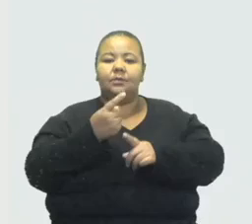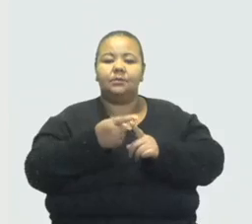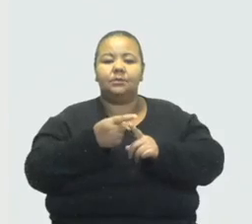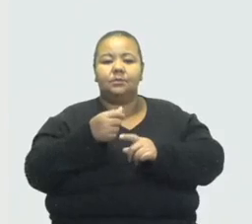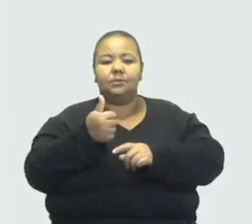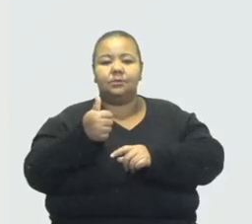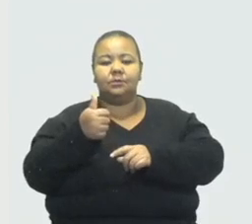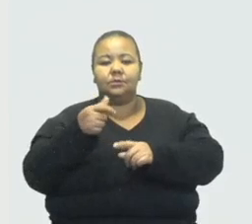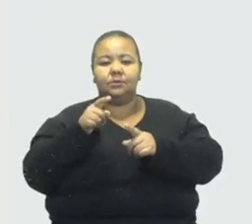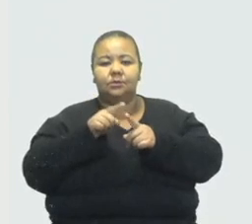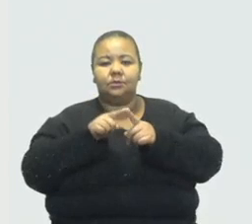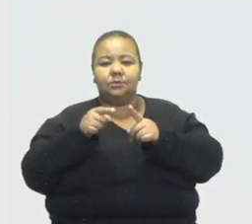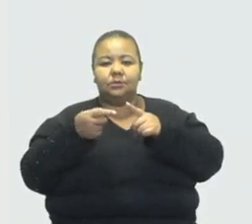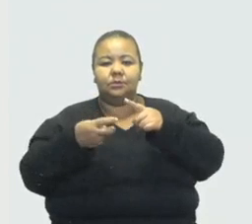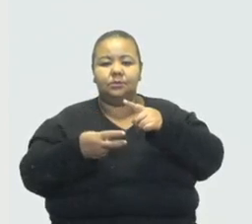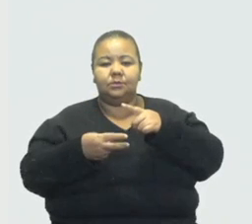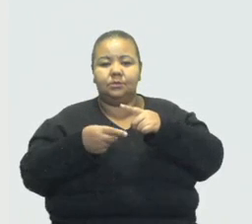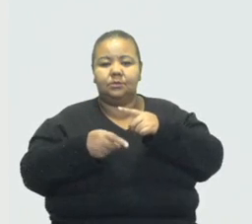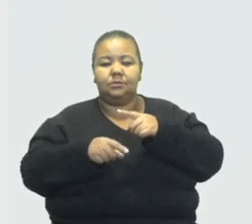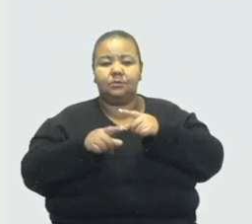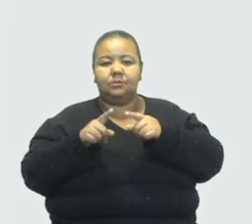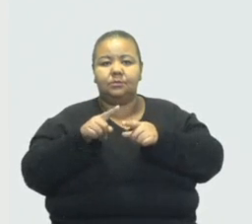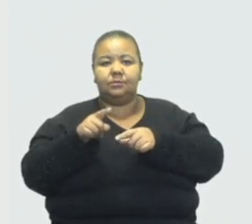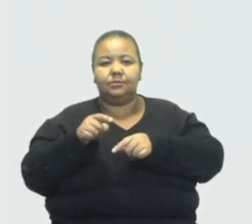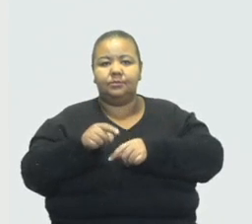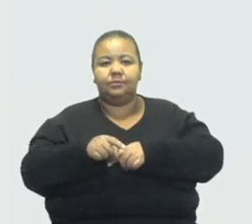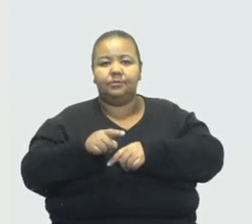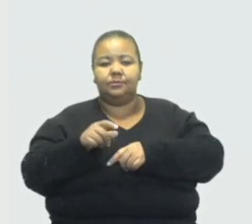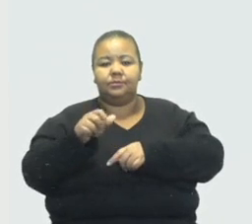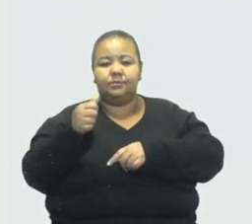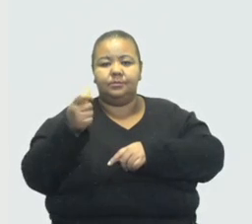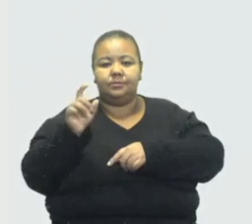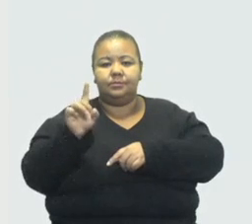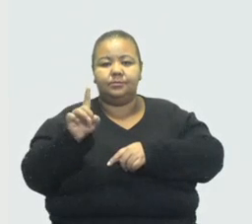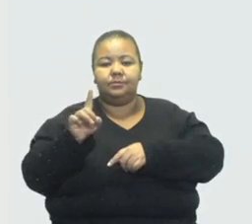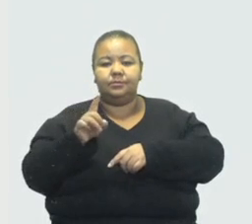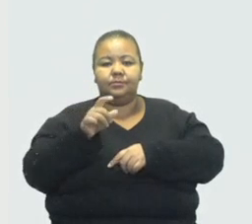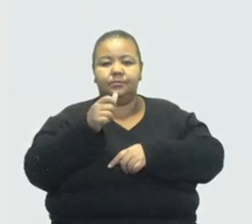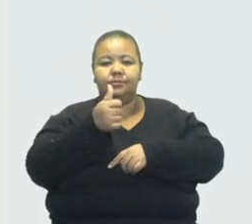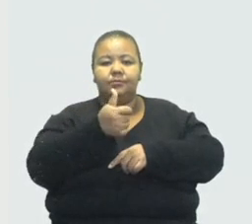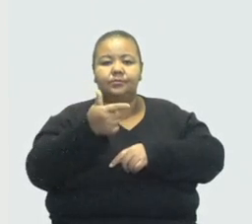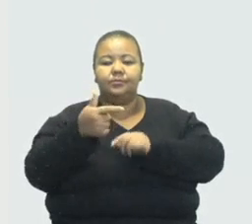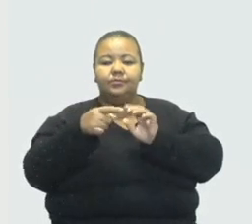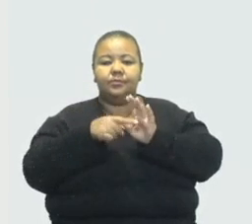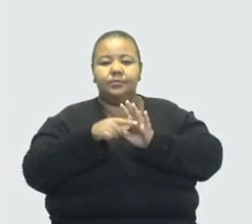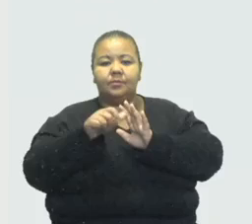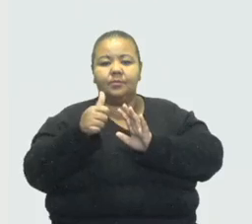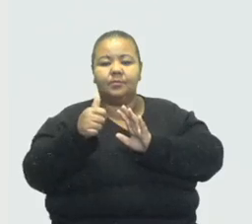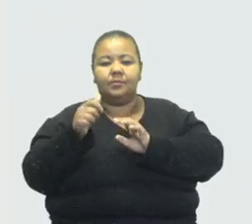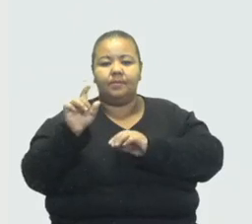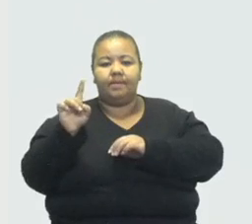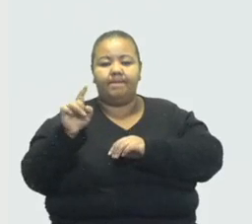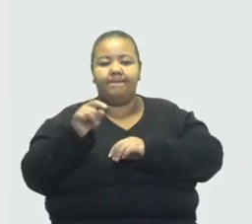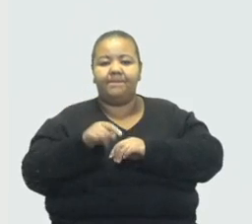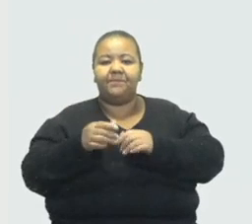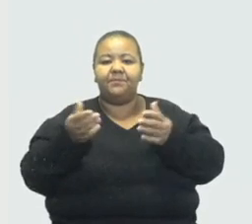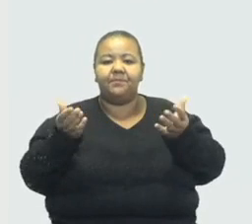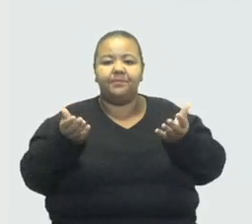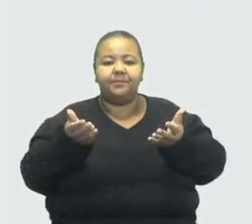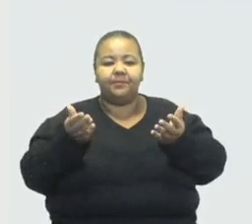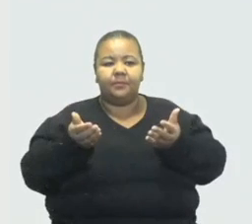11 sobre 2 vai dar 1, porque dá 12 menos 11, 1.